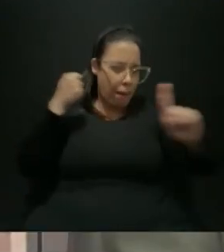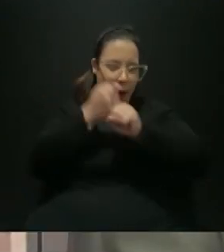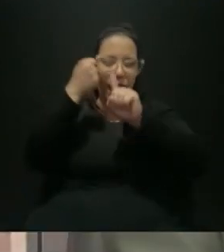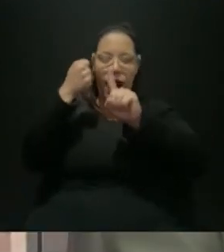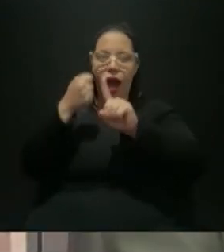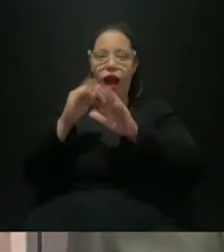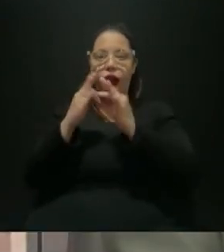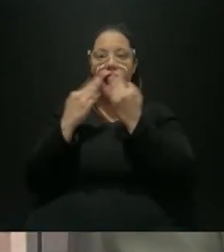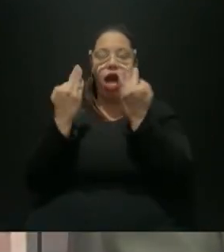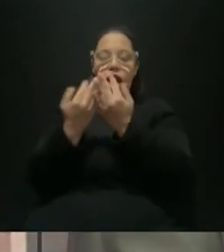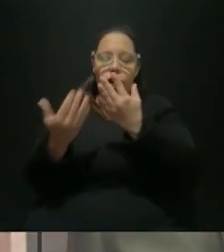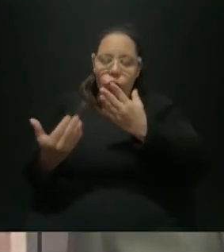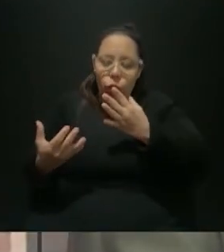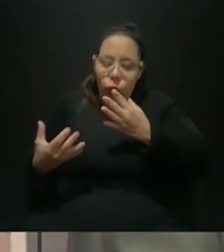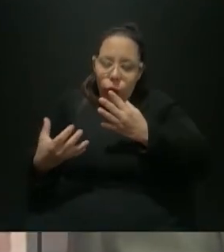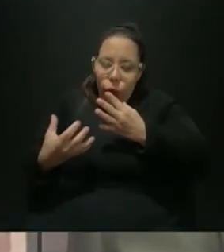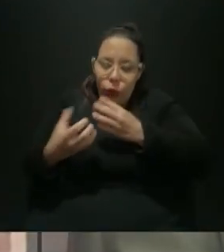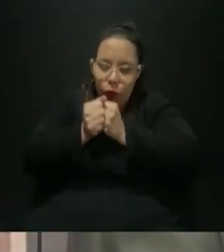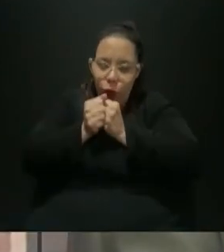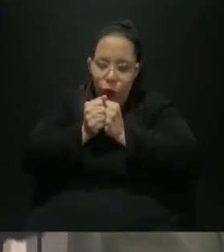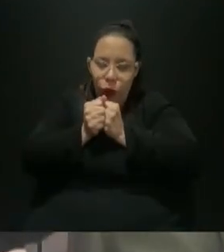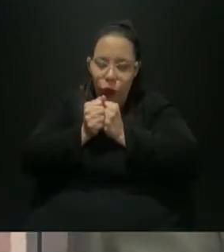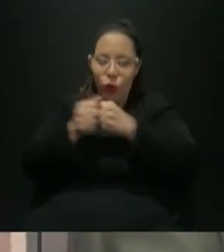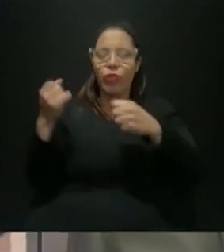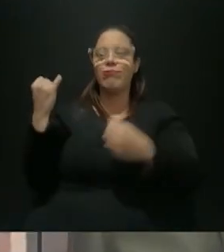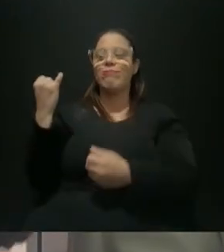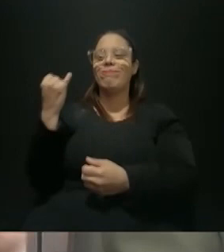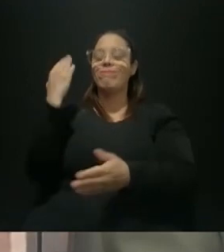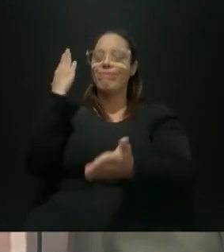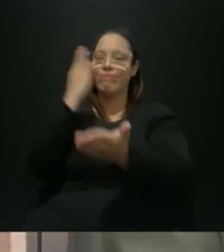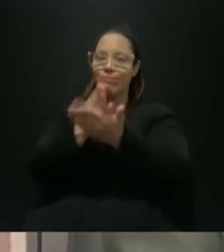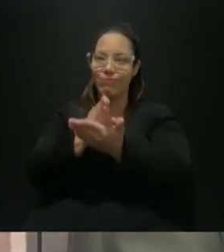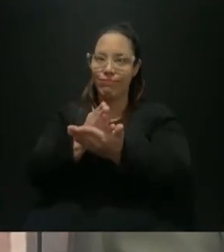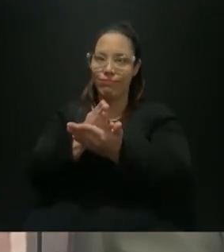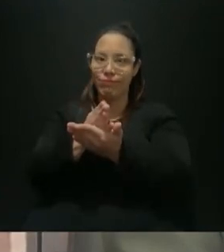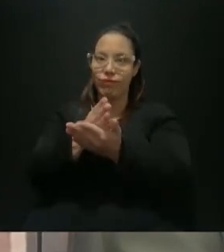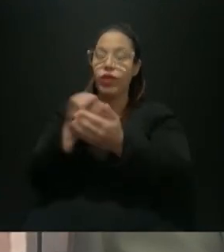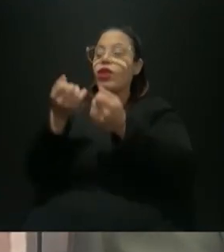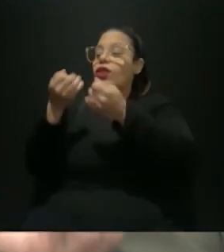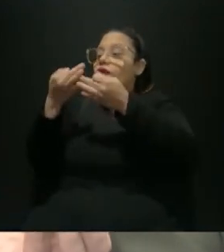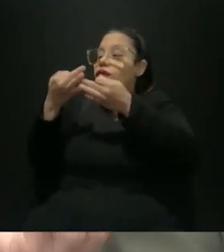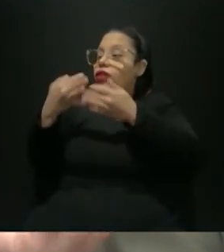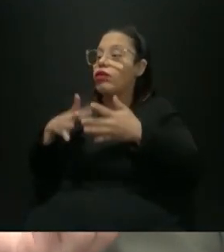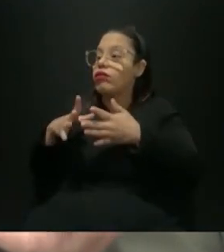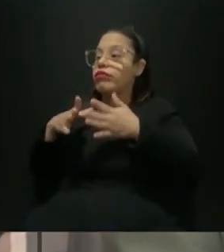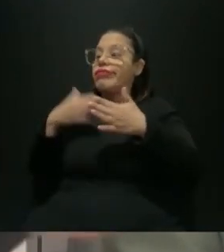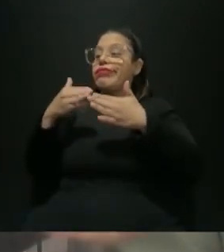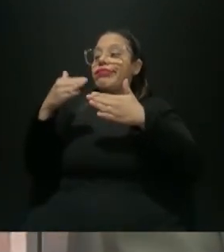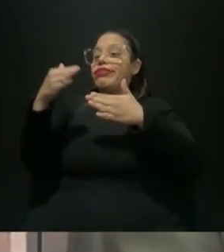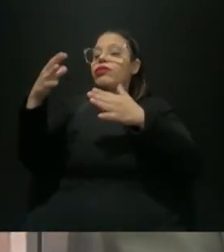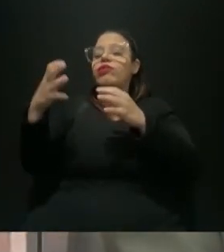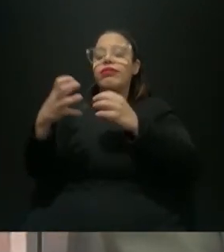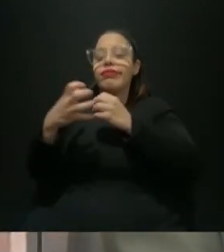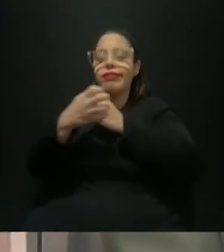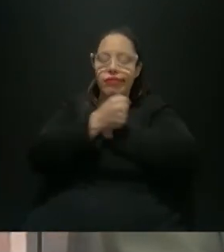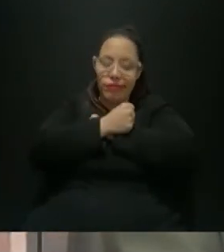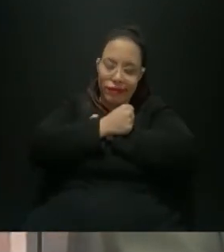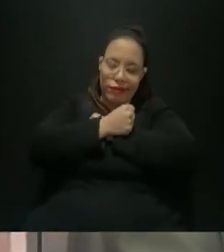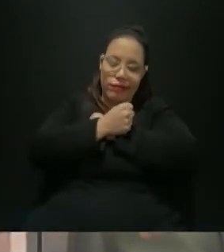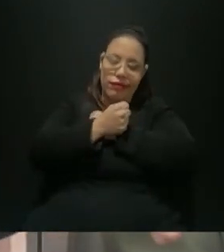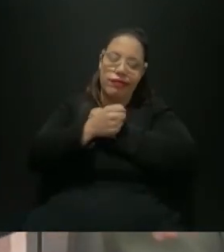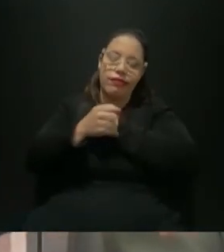foi totalmente fundamentada, a Adriana vai explicar, em decorrência do afeto que as